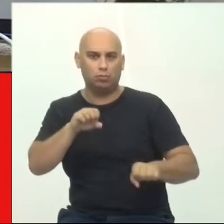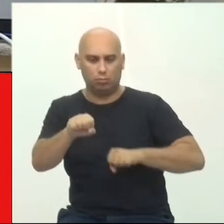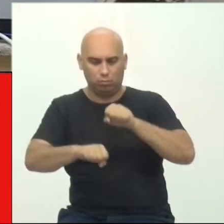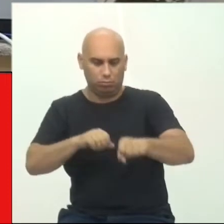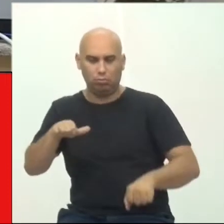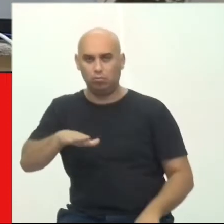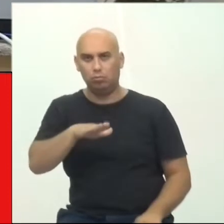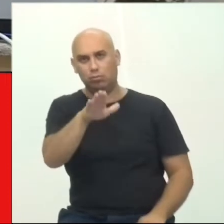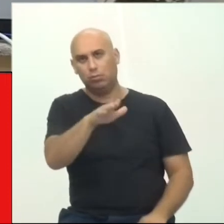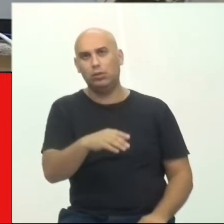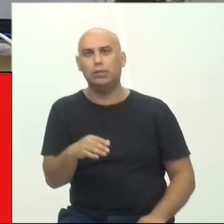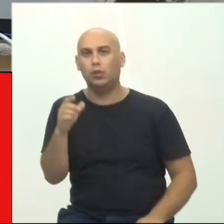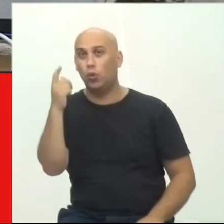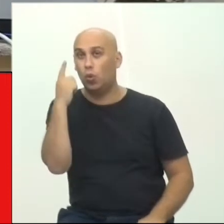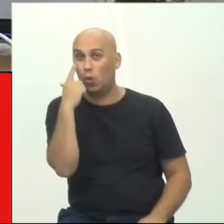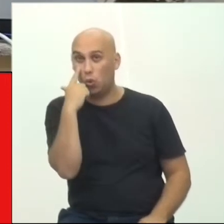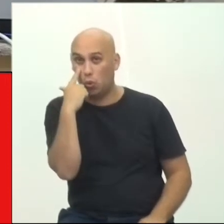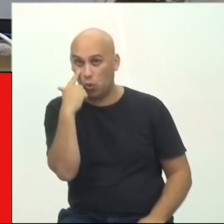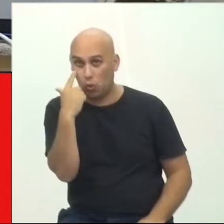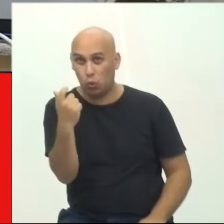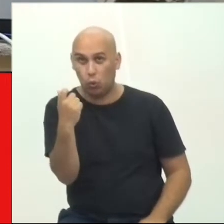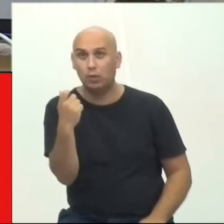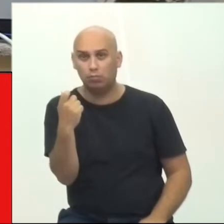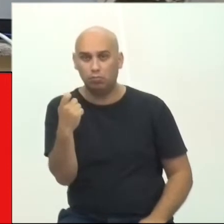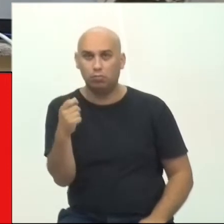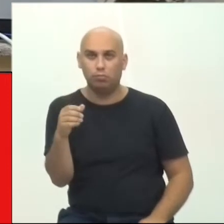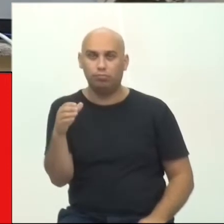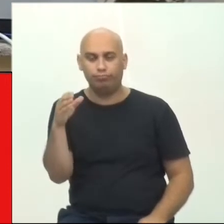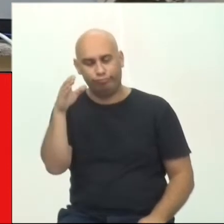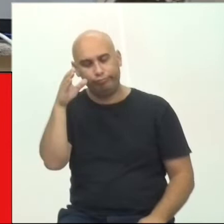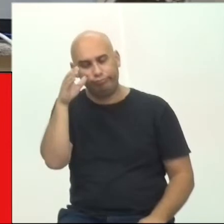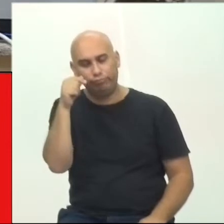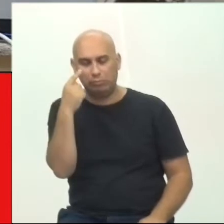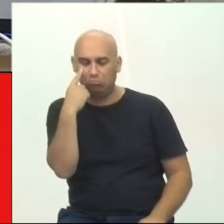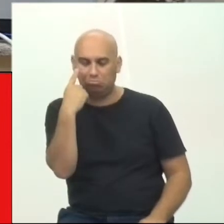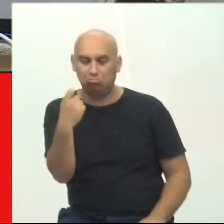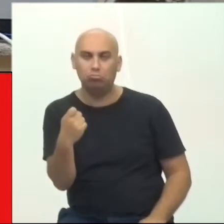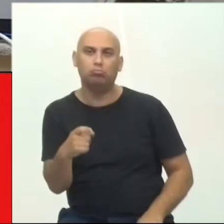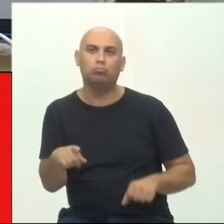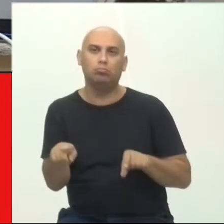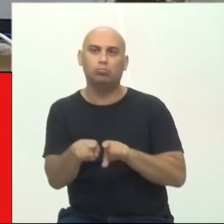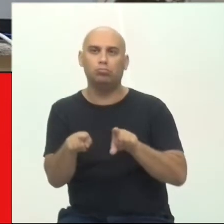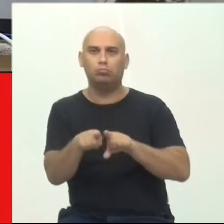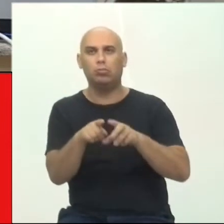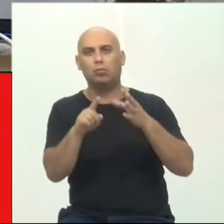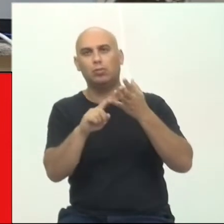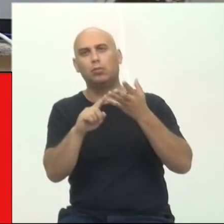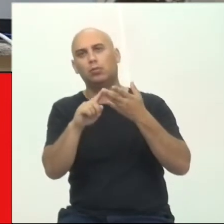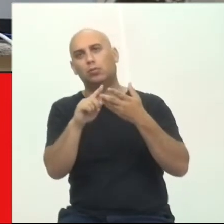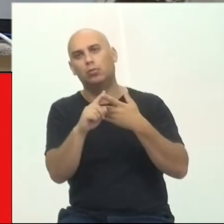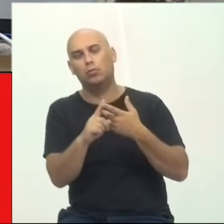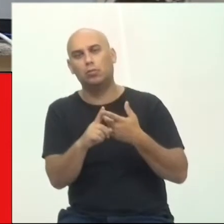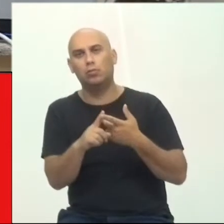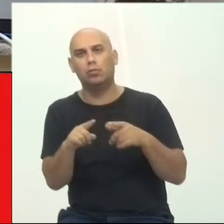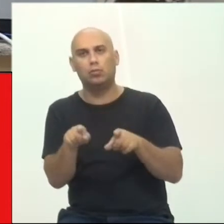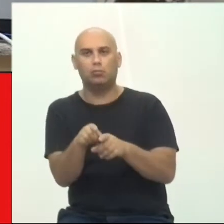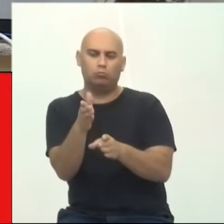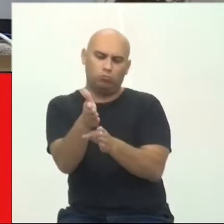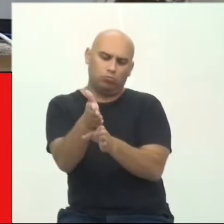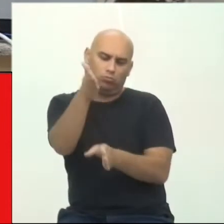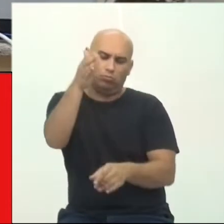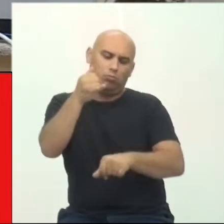percurso. Interessante que essa pergunta leva a outro ponto. Pelo fato de haver muro de